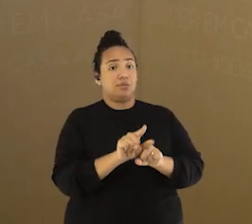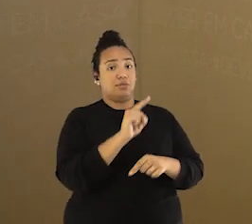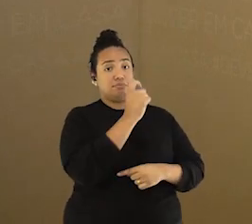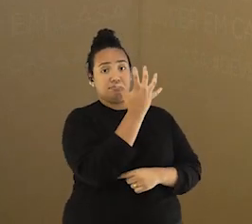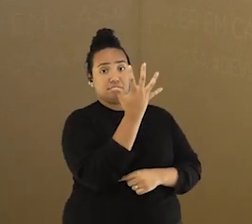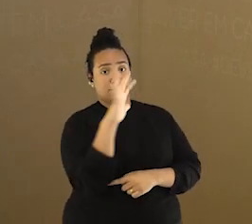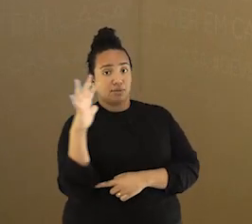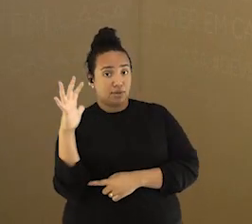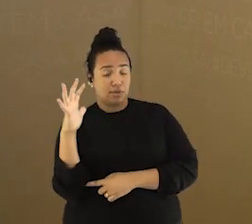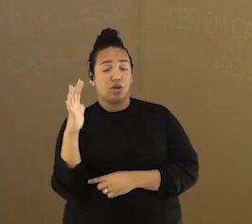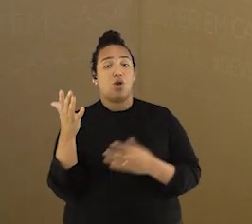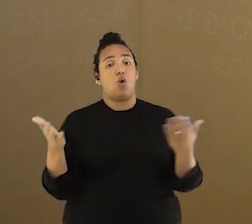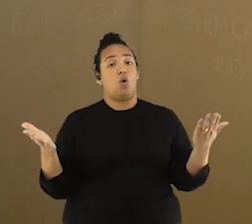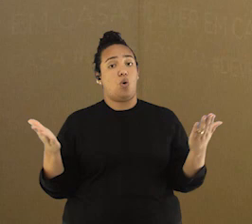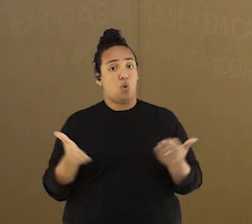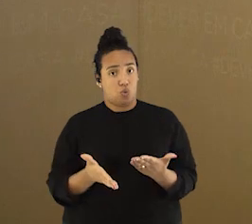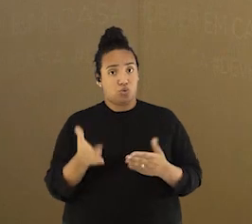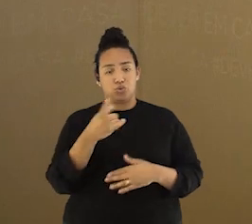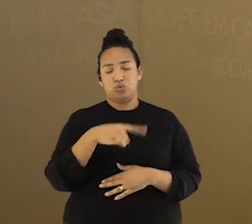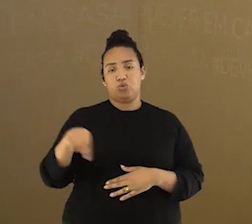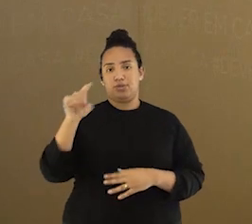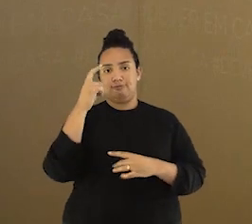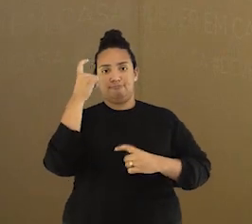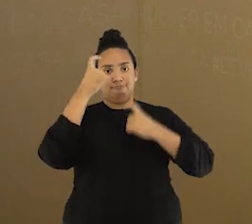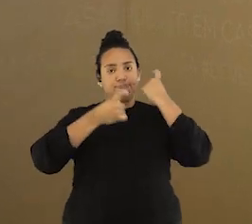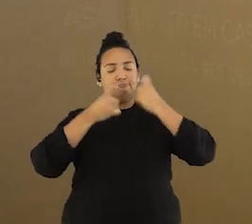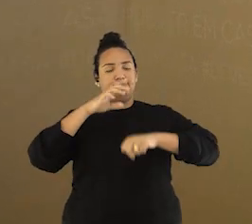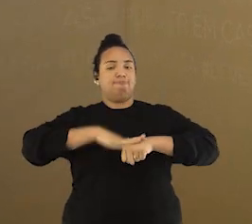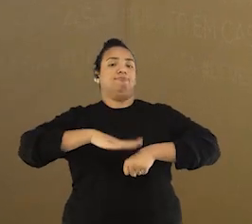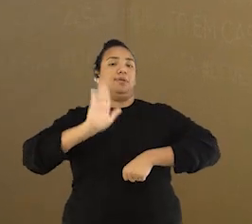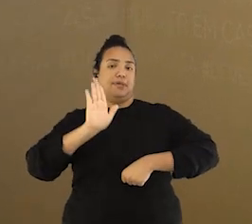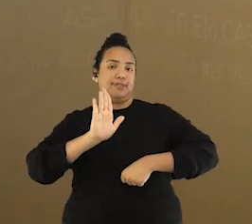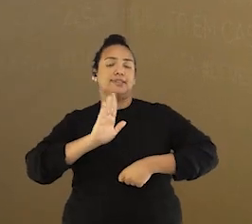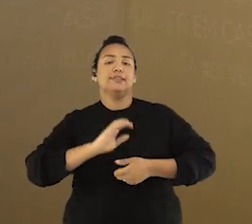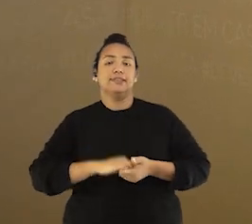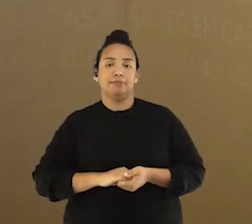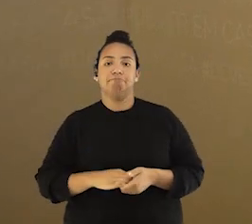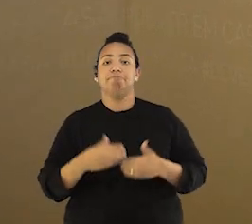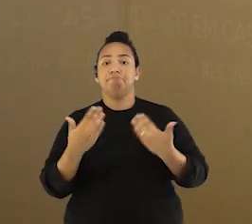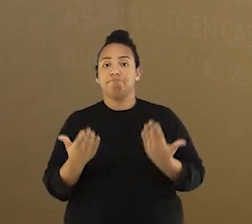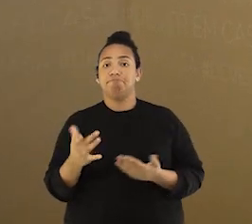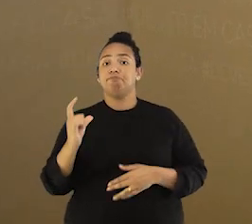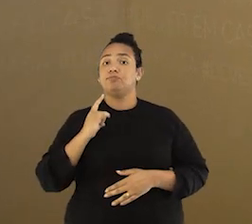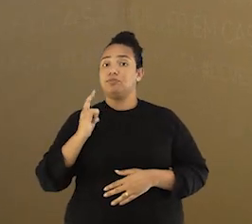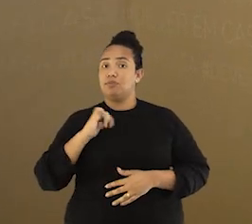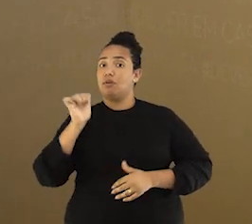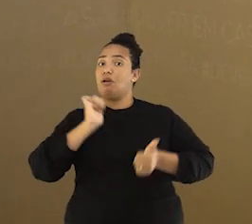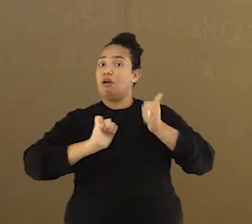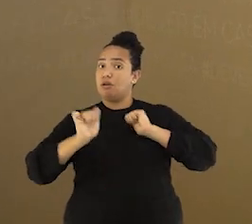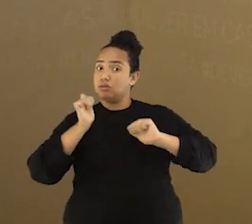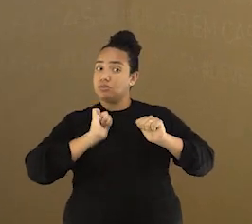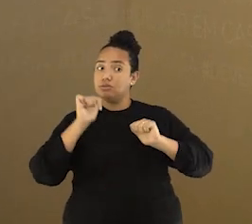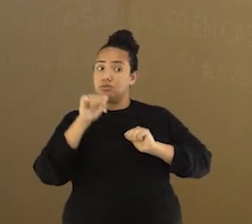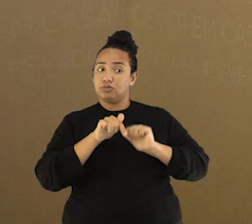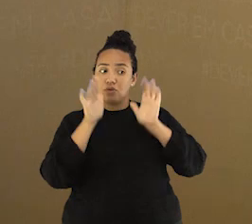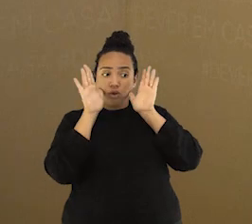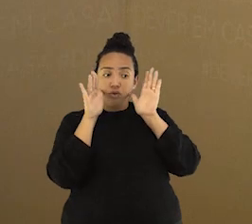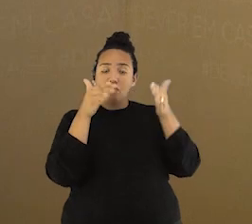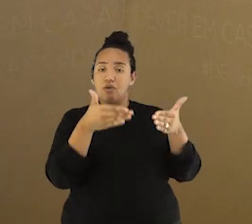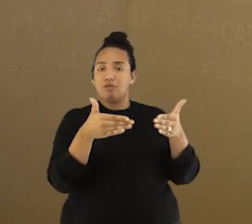no centro das preocupações internacionais. E há muitos artistas que têm se envolvido com trabalhos